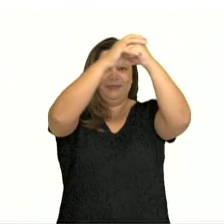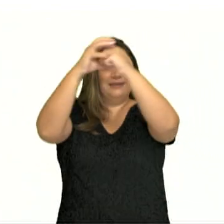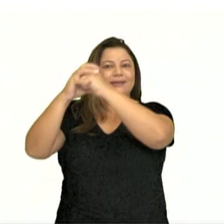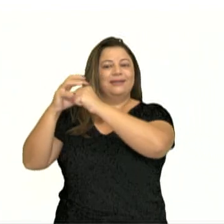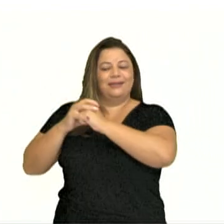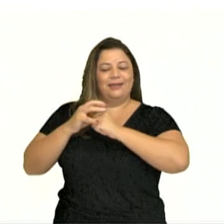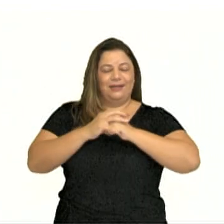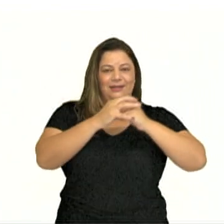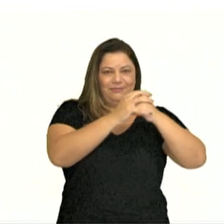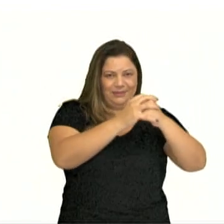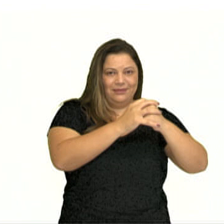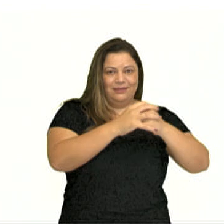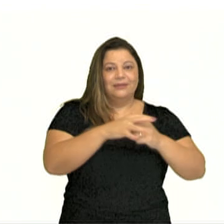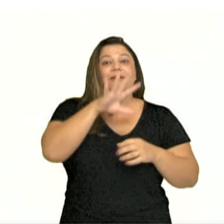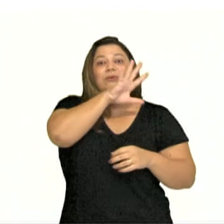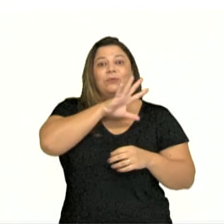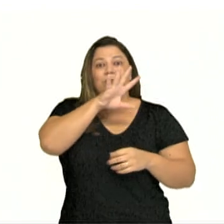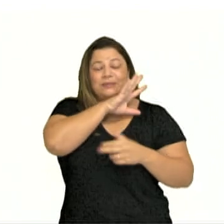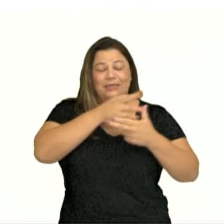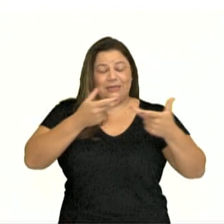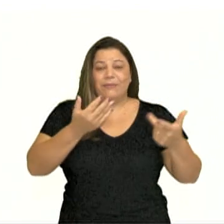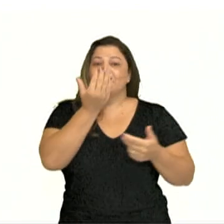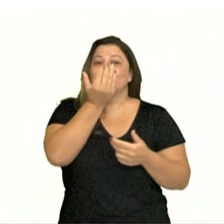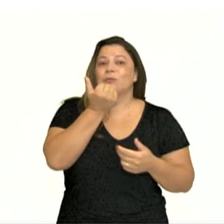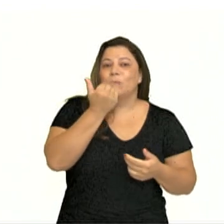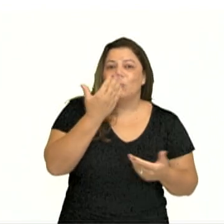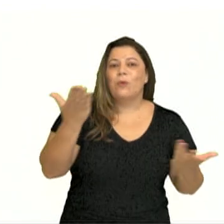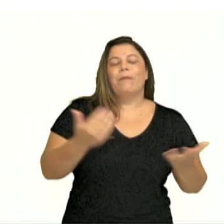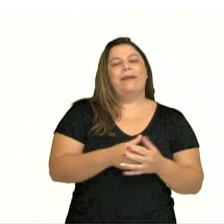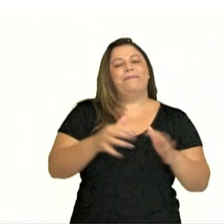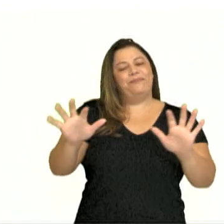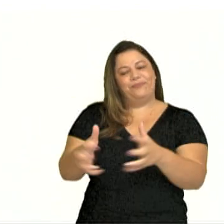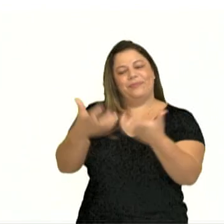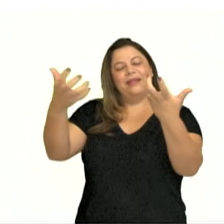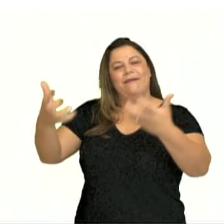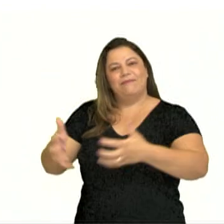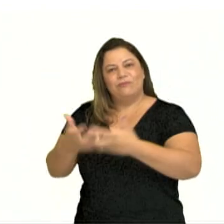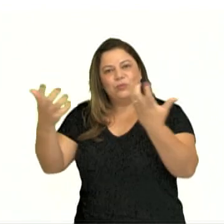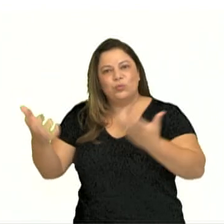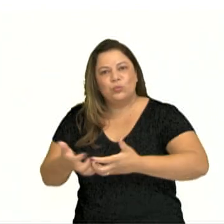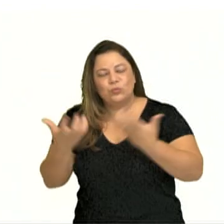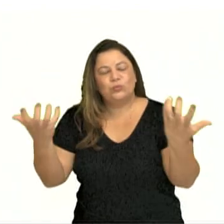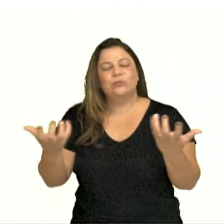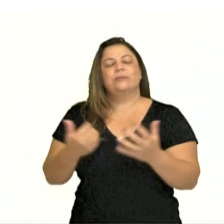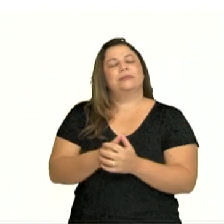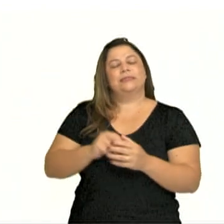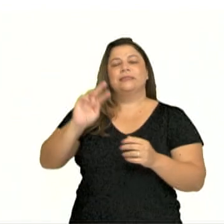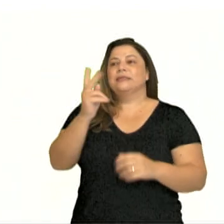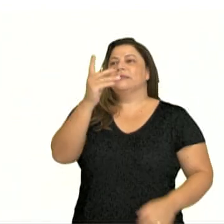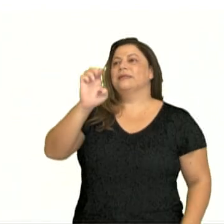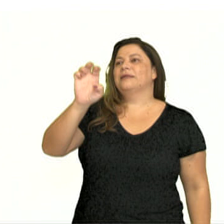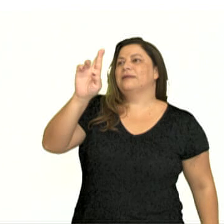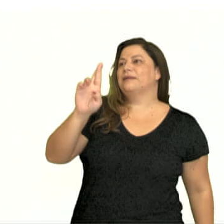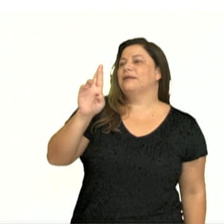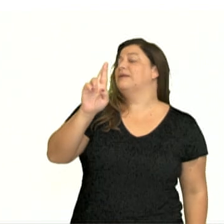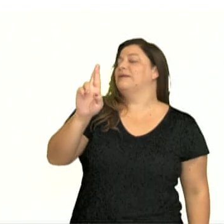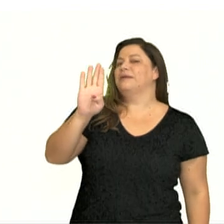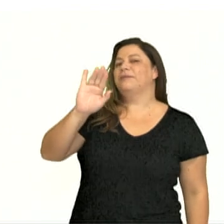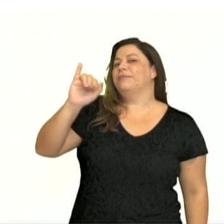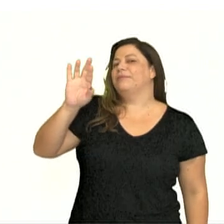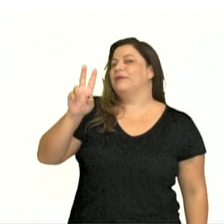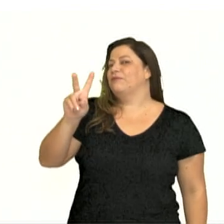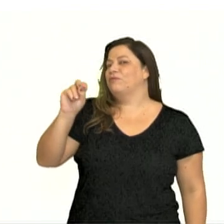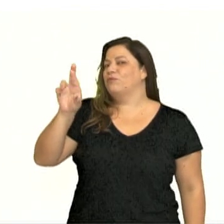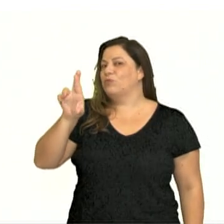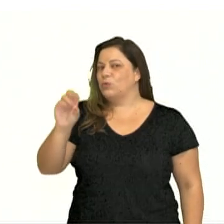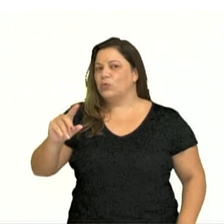seres, os animais, vão se alimentar. Os herbívoros vão se alimentar, então, dessas plantas, desses organismos e,